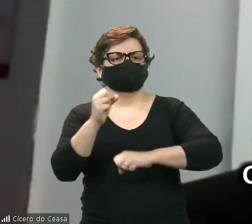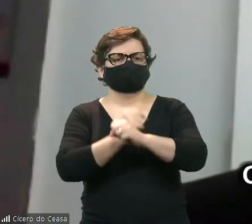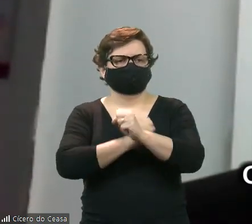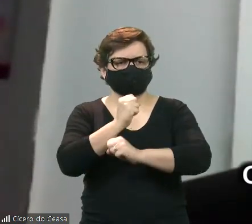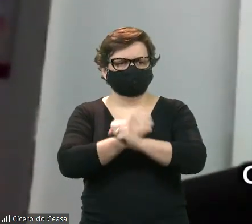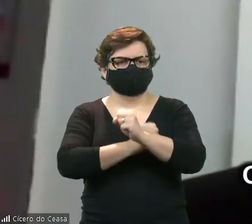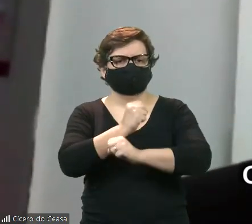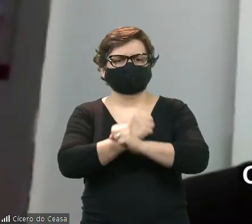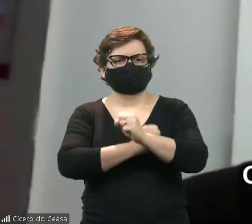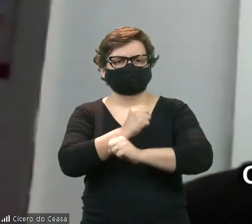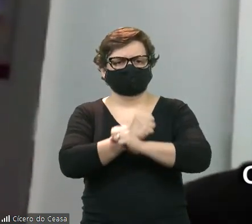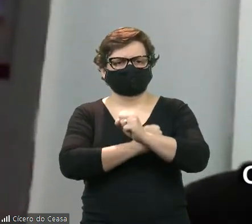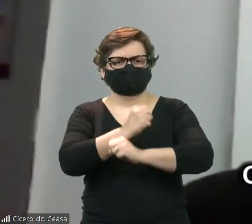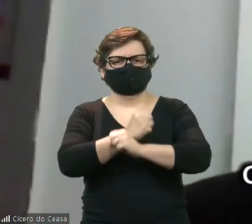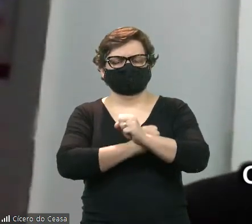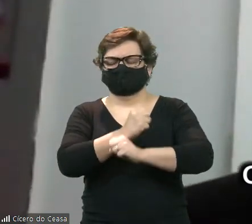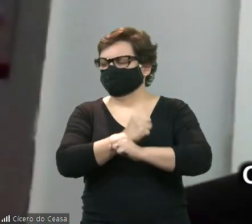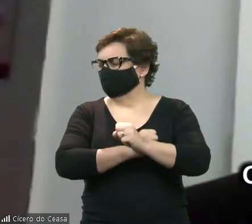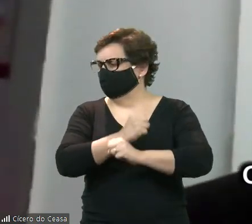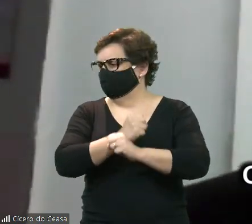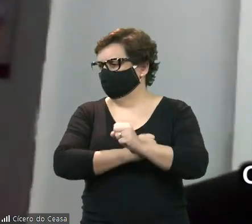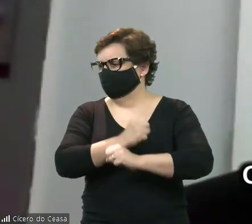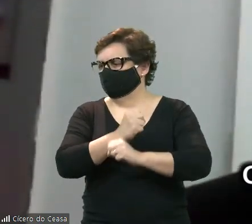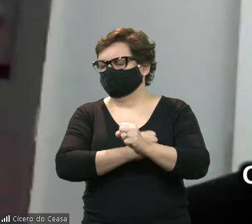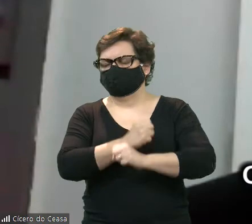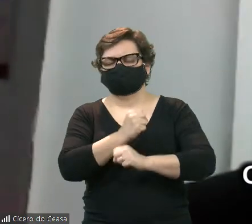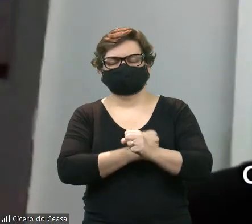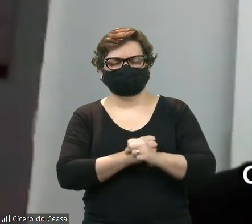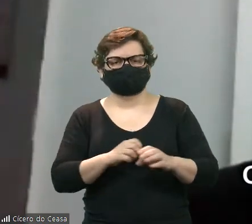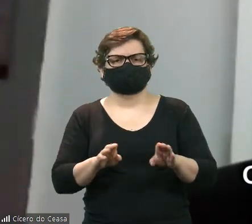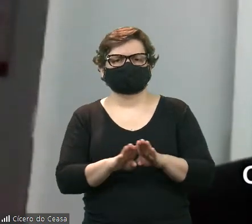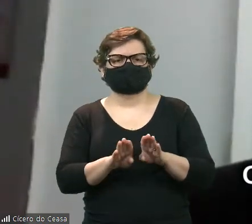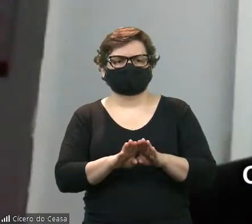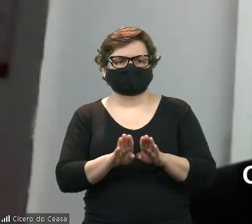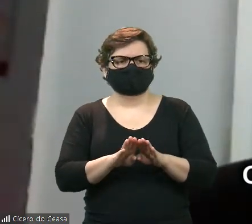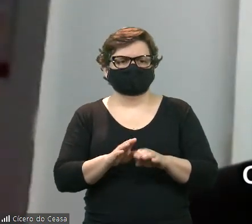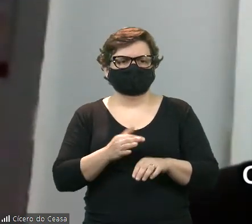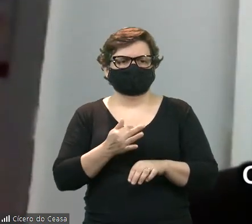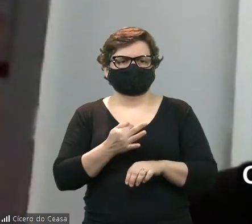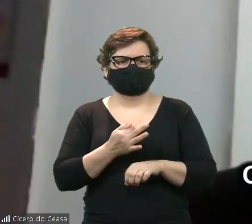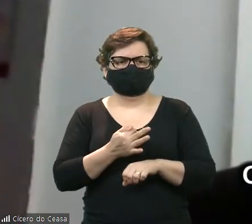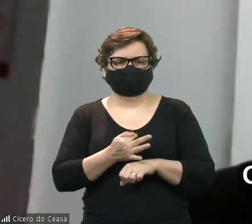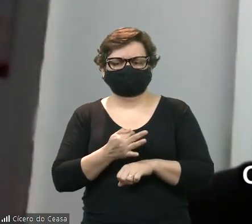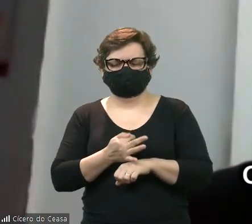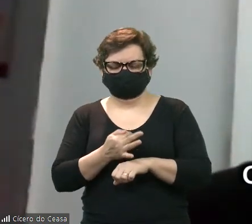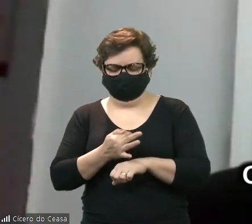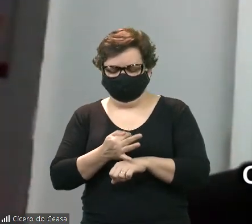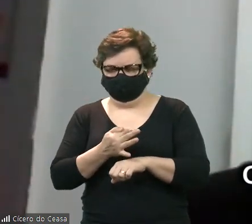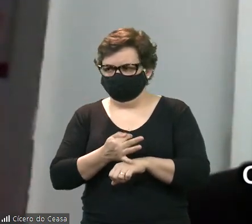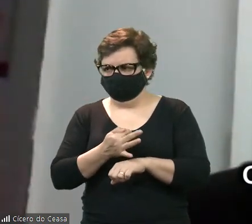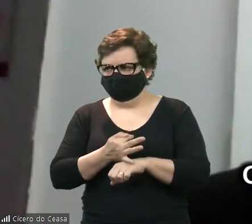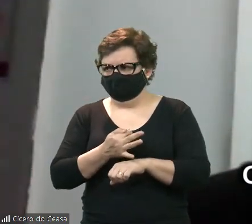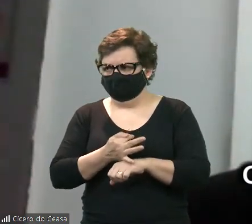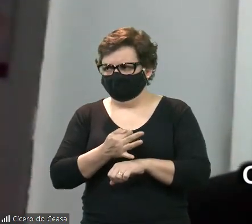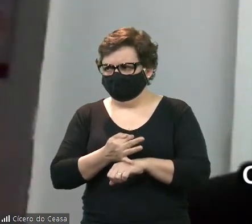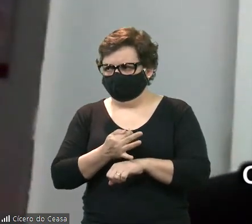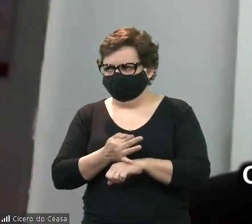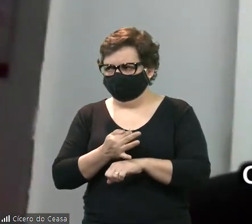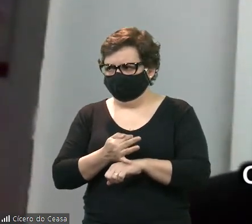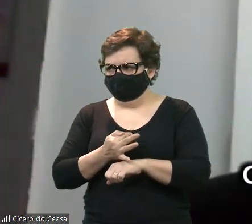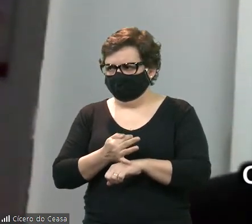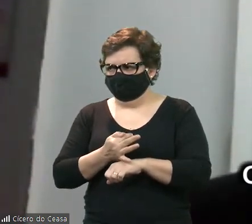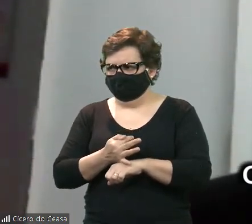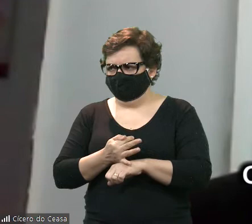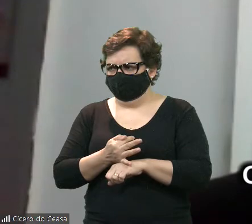industrial, alimentício, metalúrgico e também no turístico. Então, eu